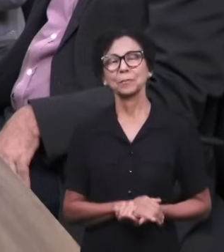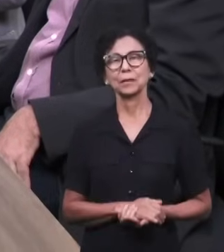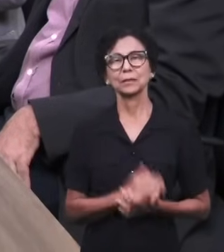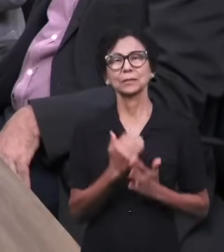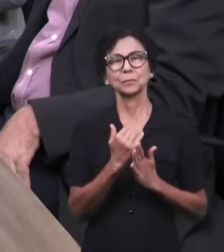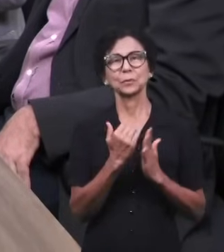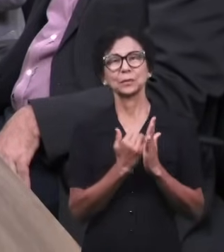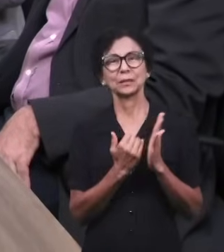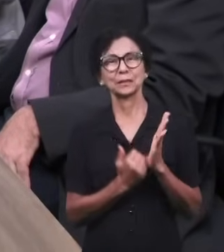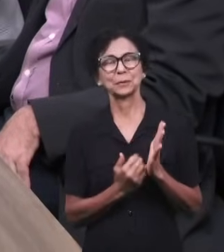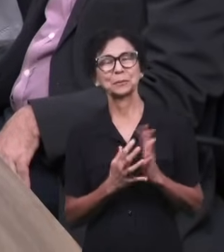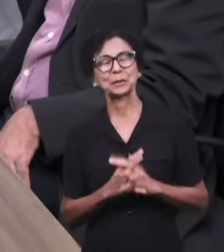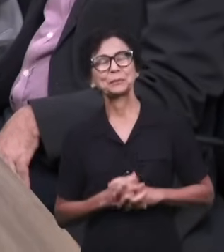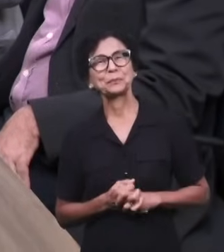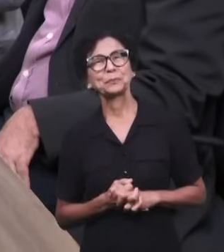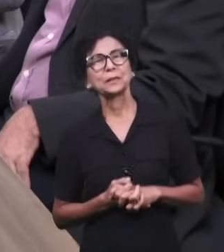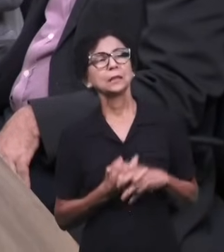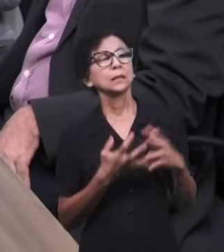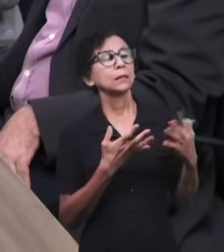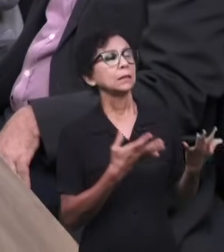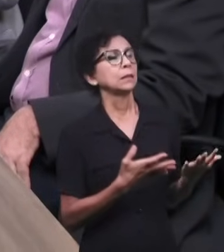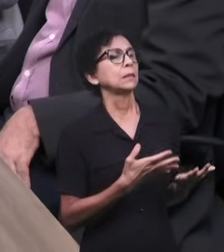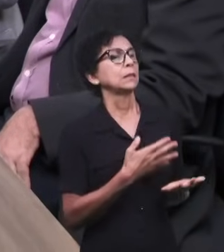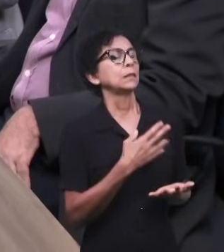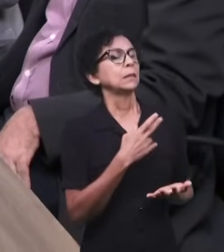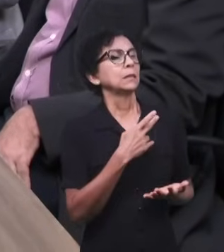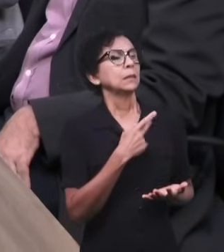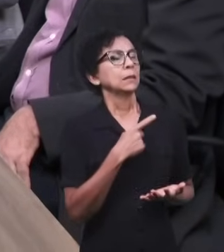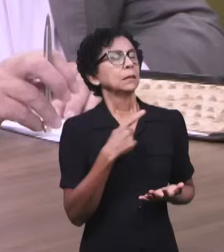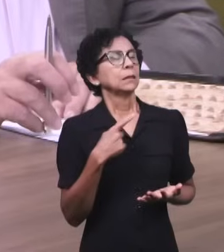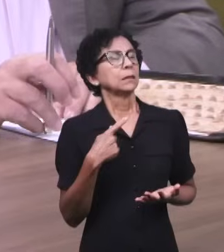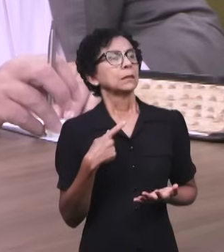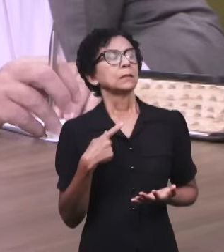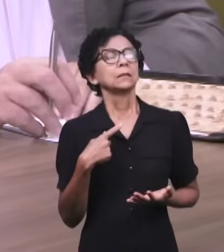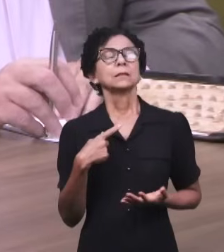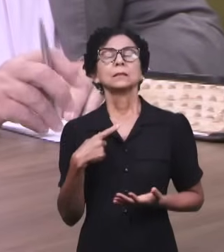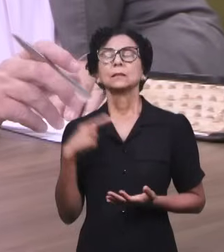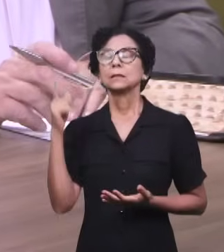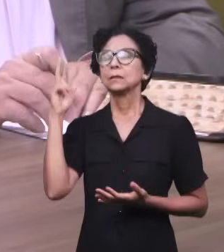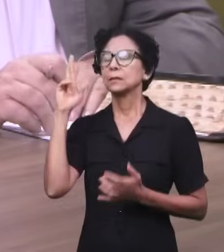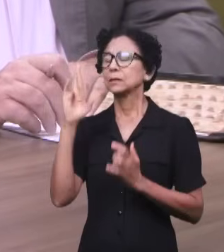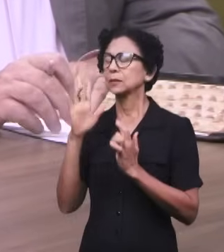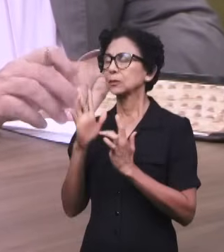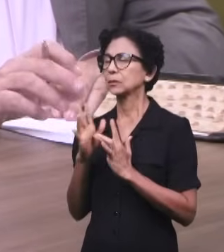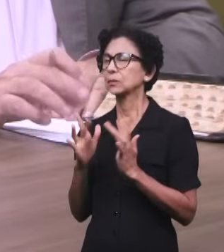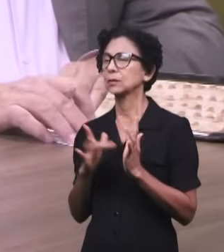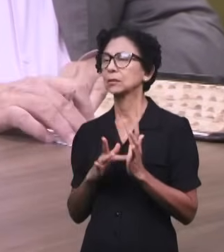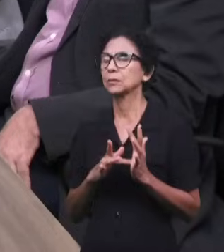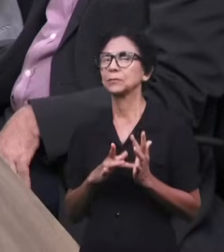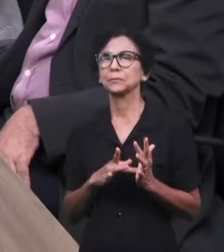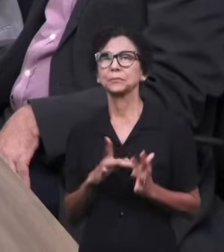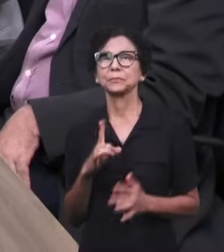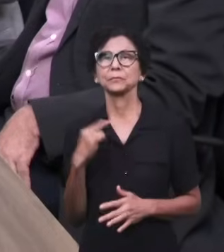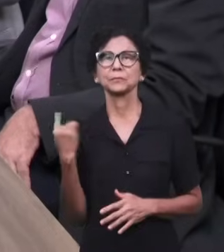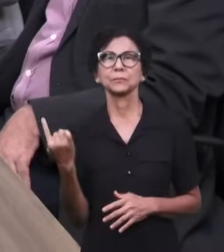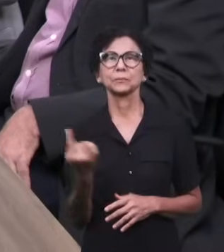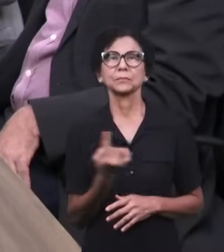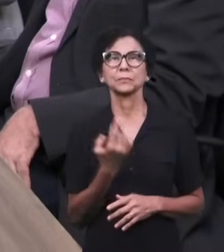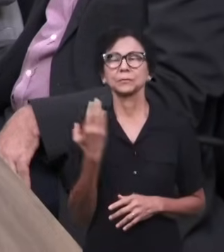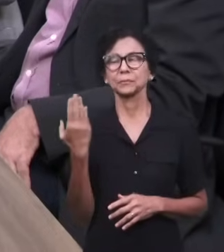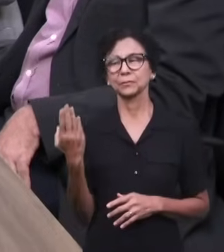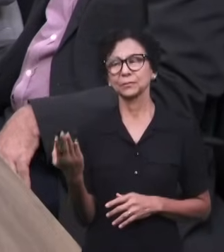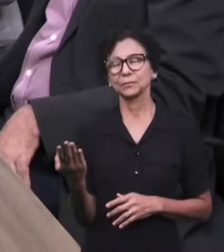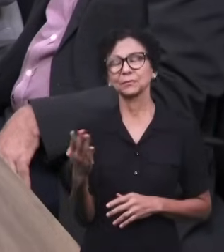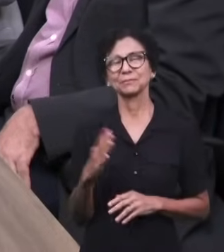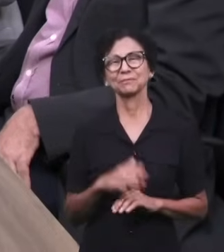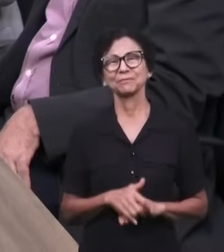desse programa. Amém. Pastor Marcelo Ferreira, Pai do Senhor Marcelo. Pai do Senhor Josias, Pai do Senhor a todos. Tudo bem, Pastor Wallace Rosete.